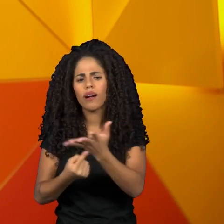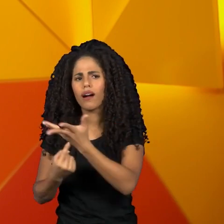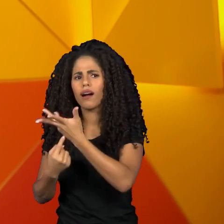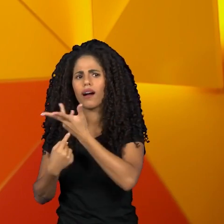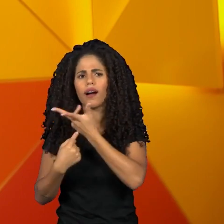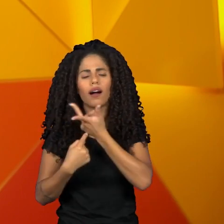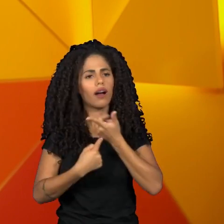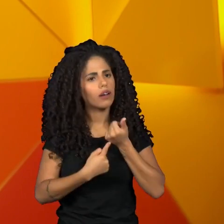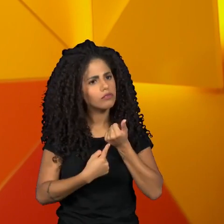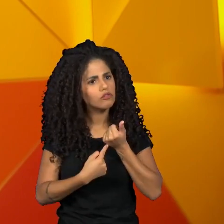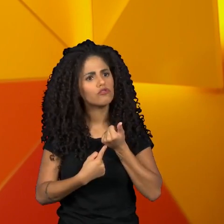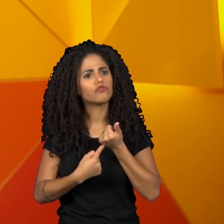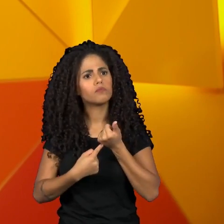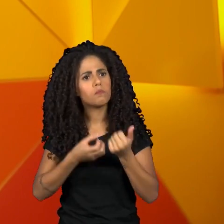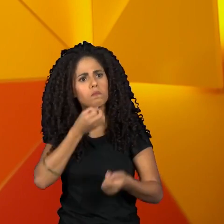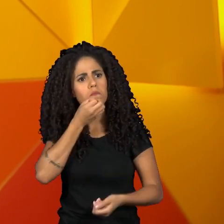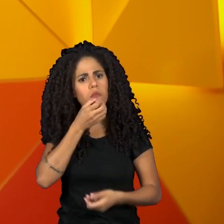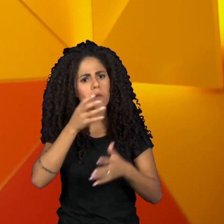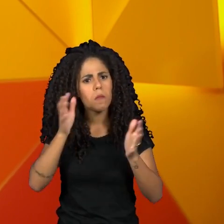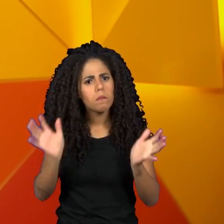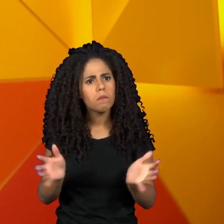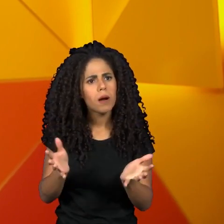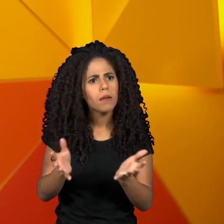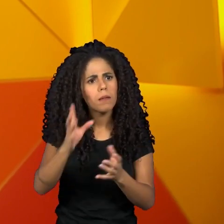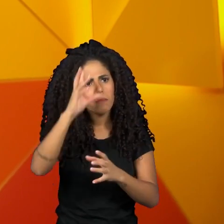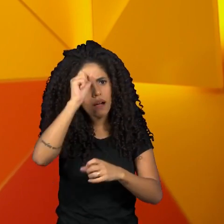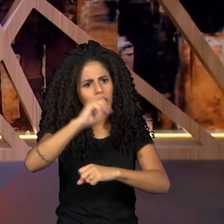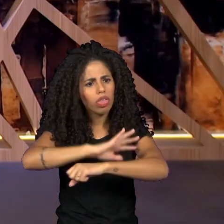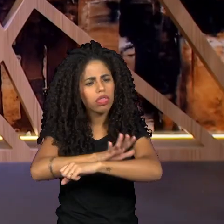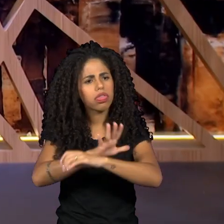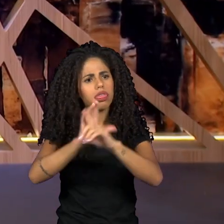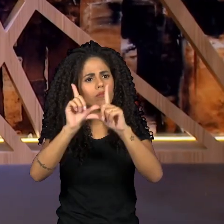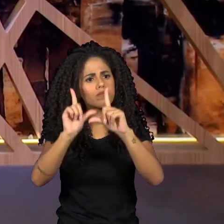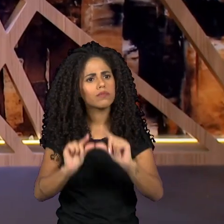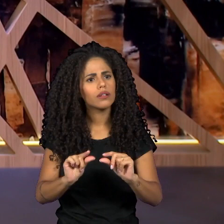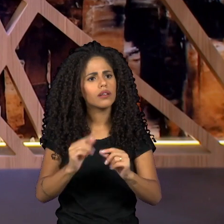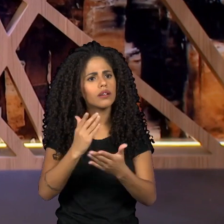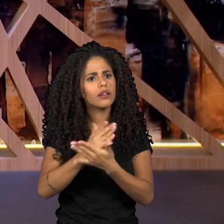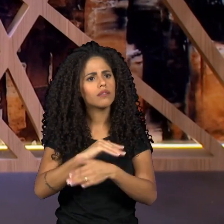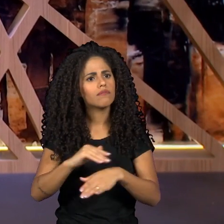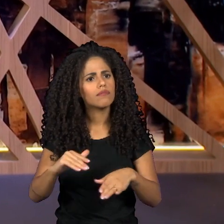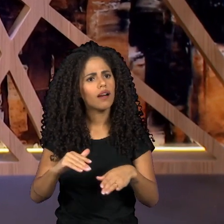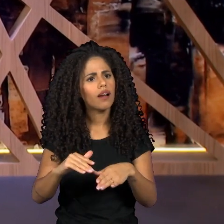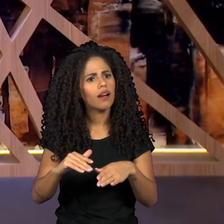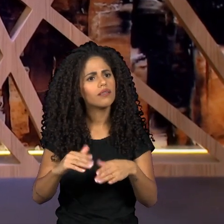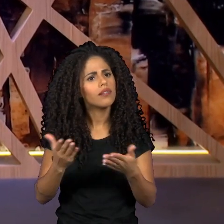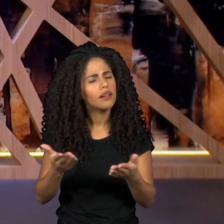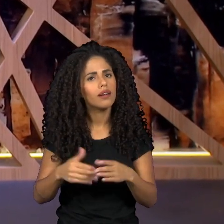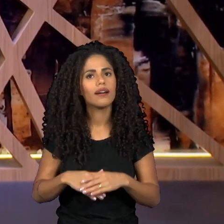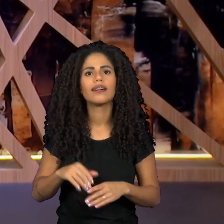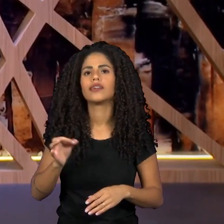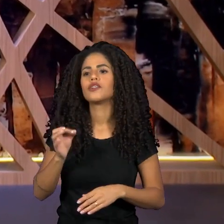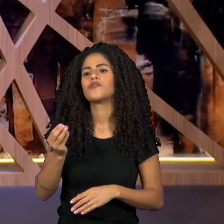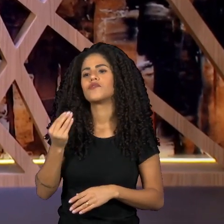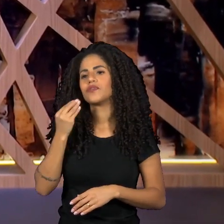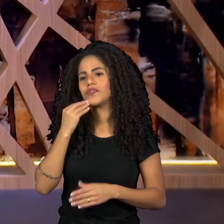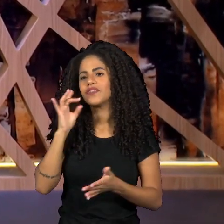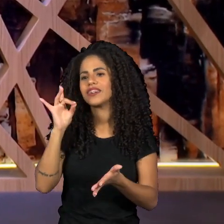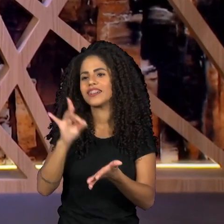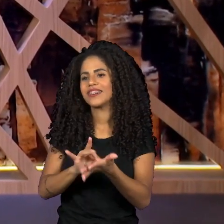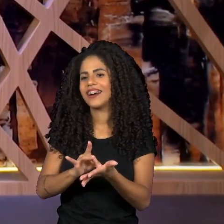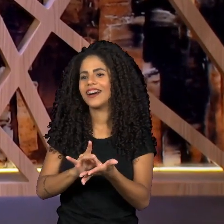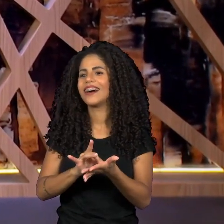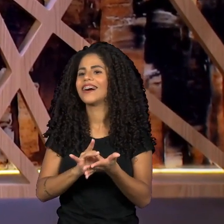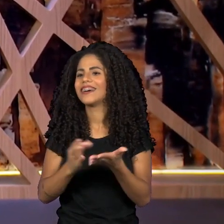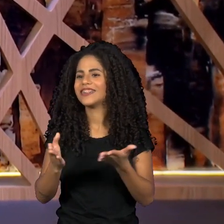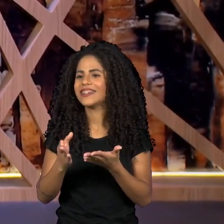um instrumento poderoso na luta antirracista. Exatamente. Vê, né? A gente está formando um mosaico aqui, né? Ao longo do